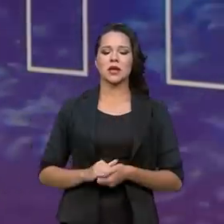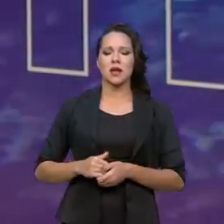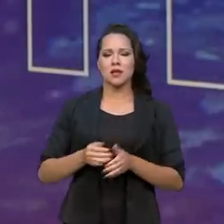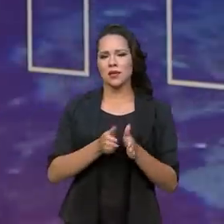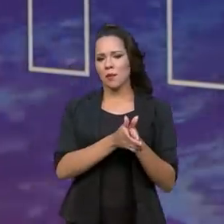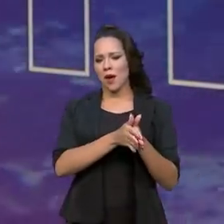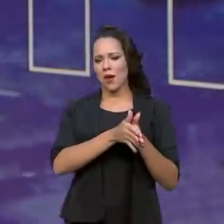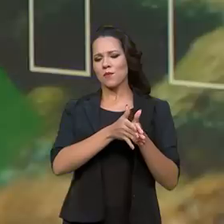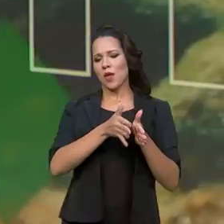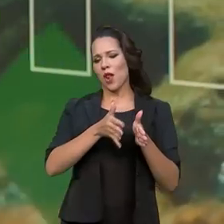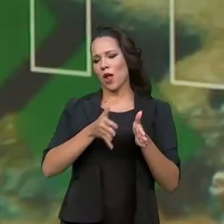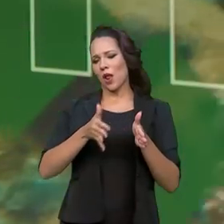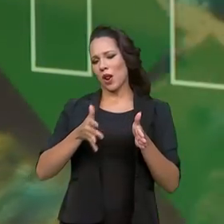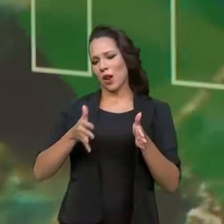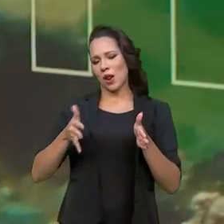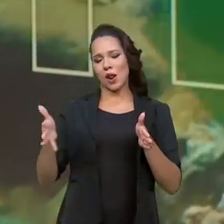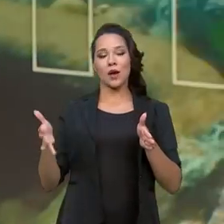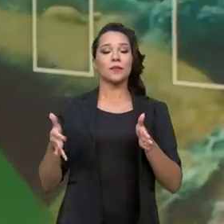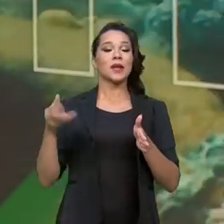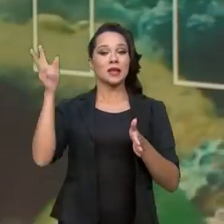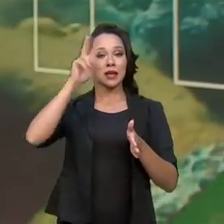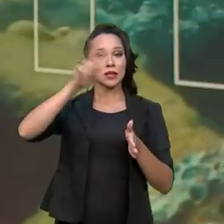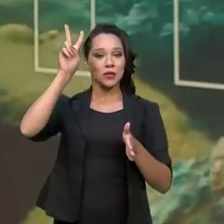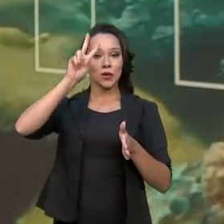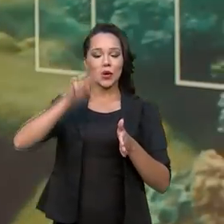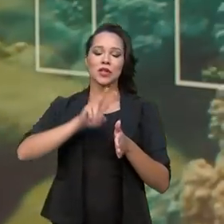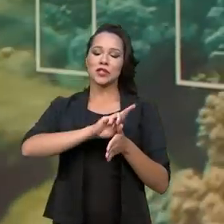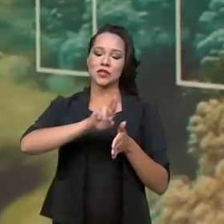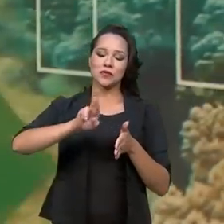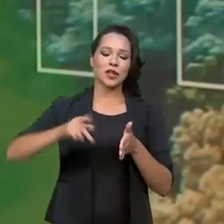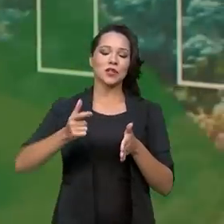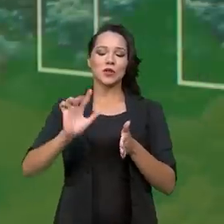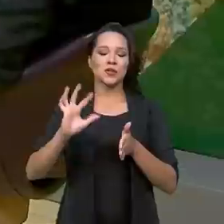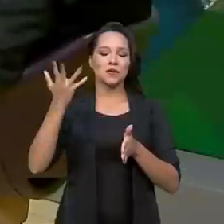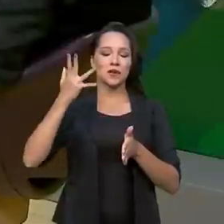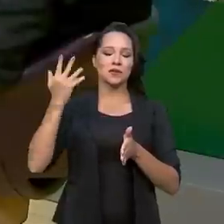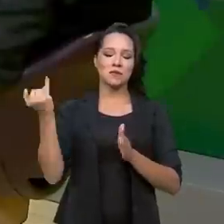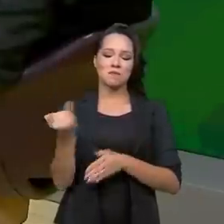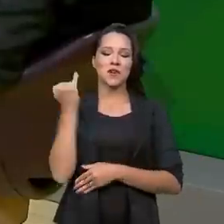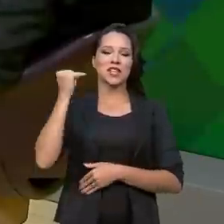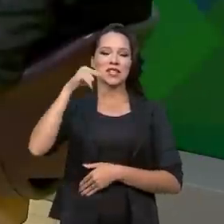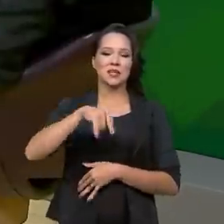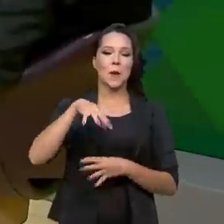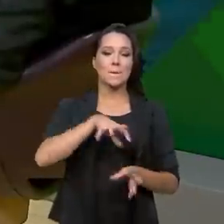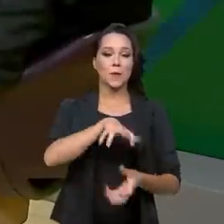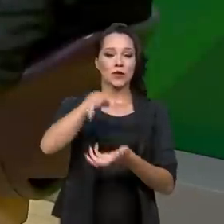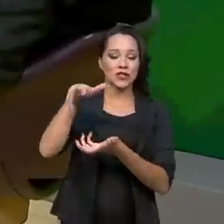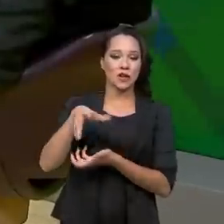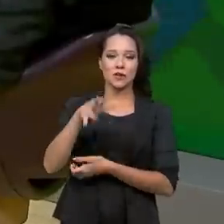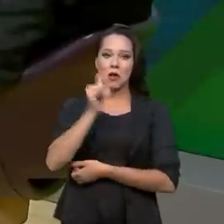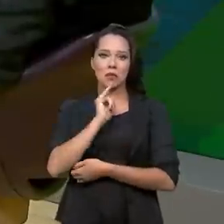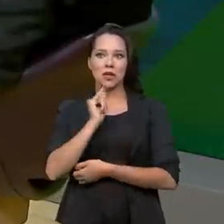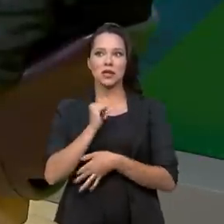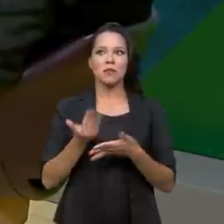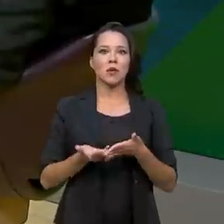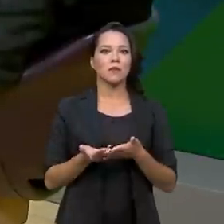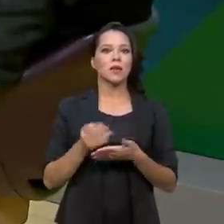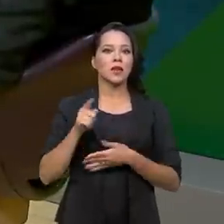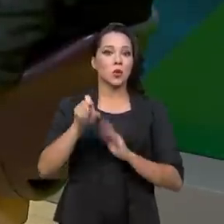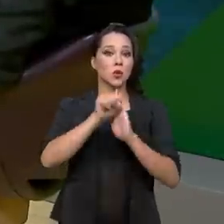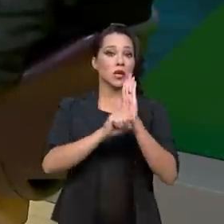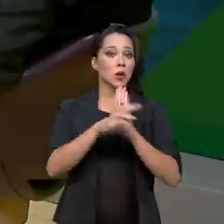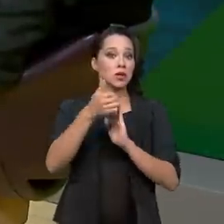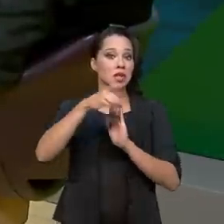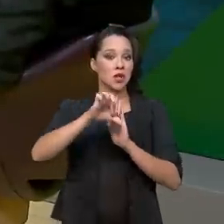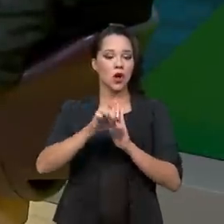também no decorrer da história, de vários outros eventos marcantes aqui, globais, como no século